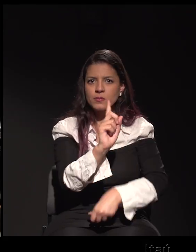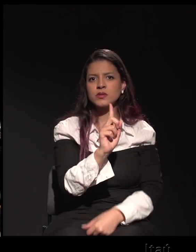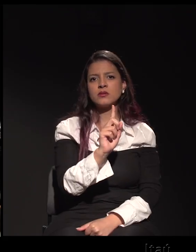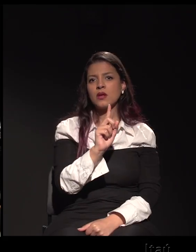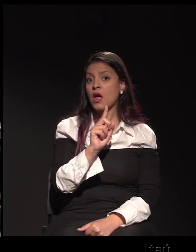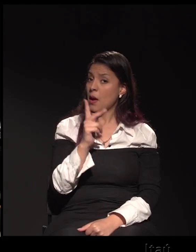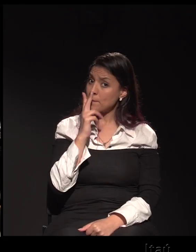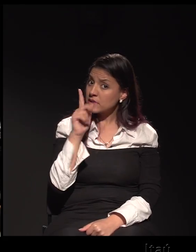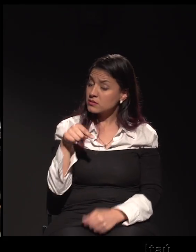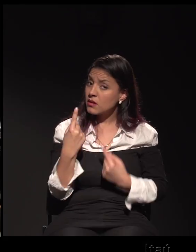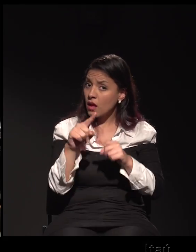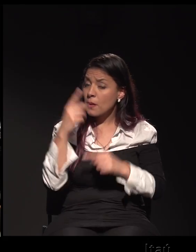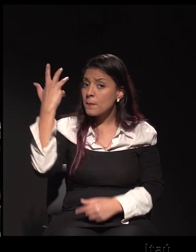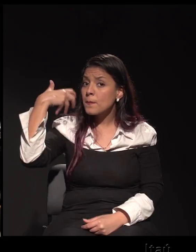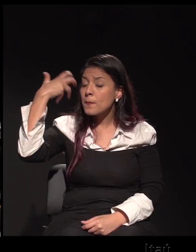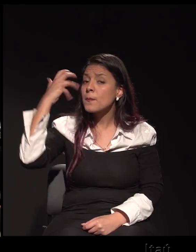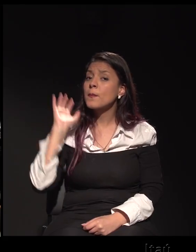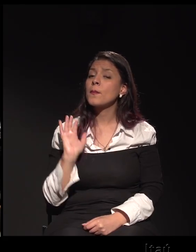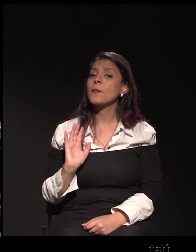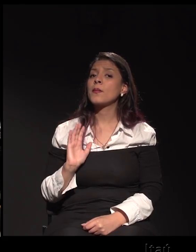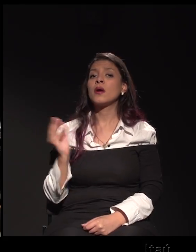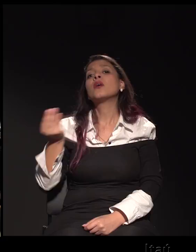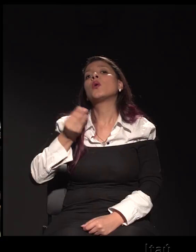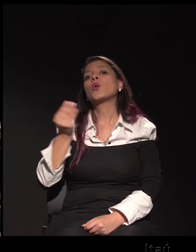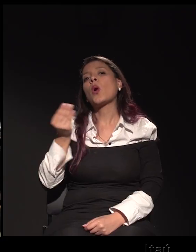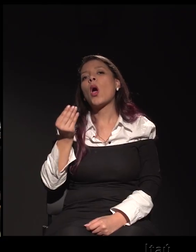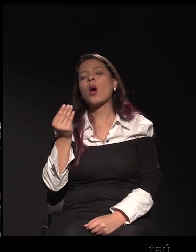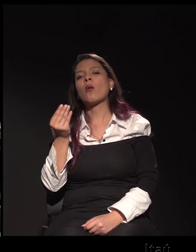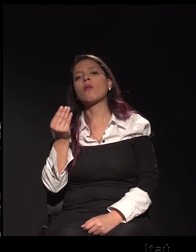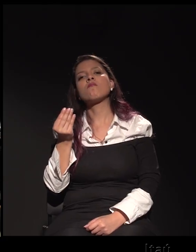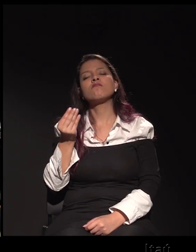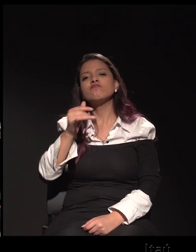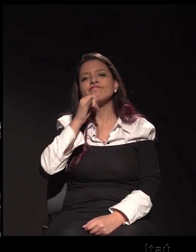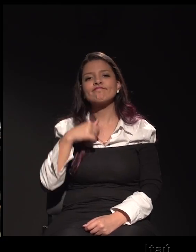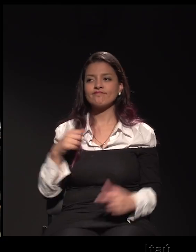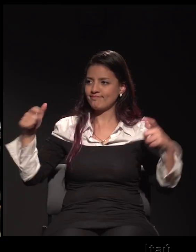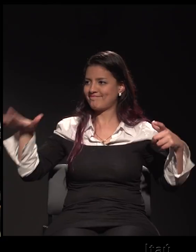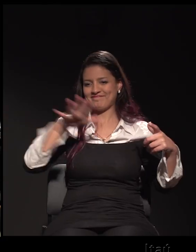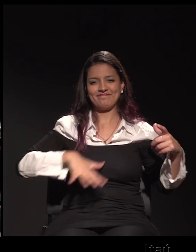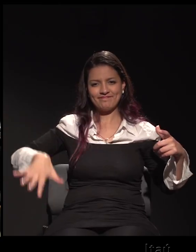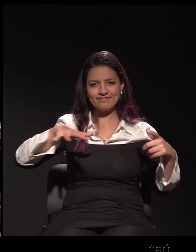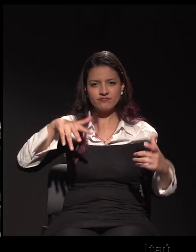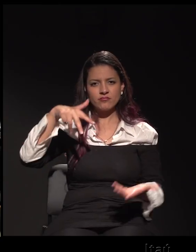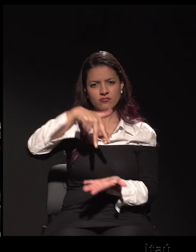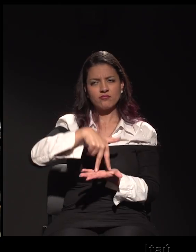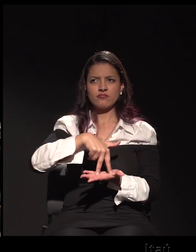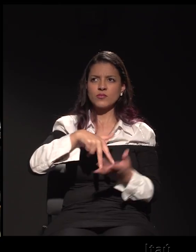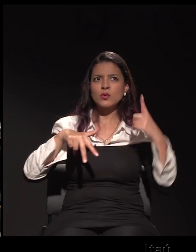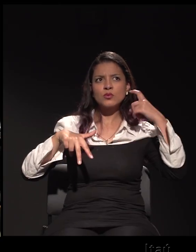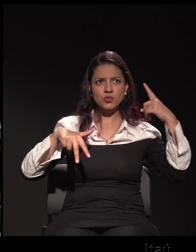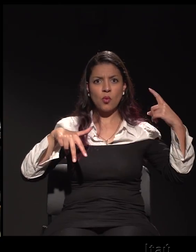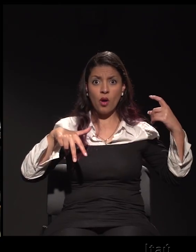Na verdade, é uma provocação. Né? Como que eu posso sentir... Se eu estou num espaço sonoro, eu tenho que saber que o meu corpo